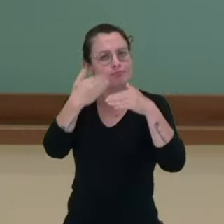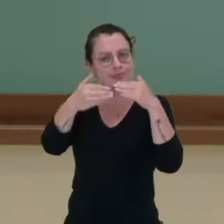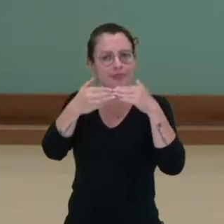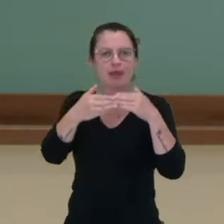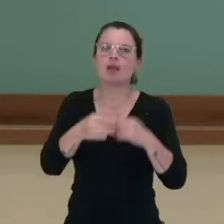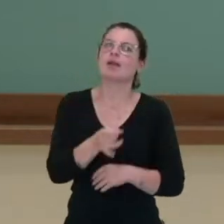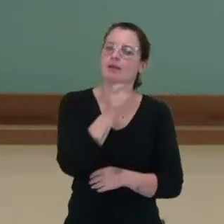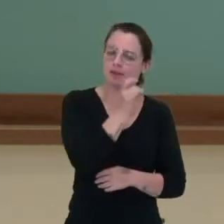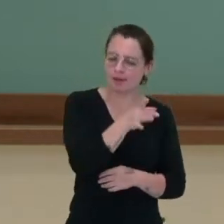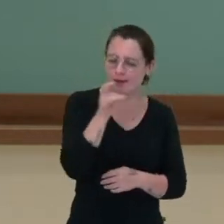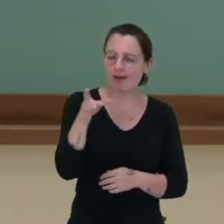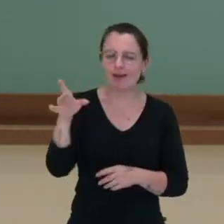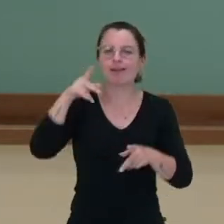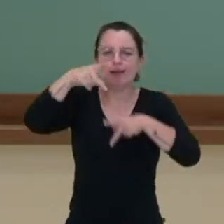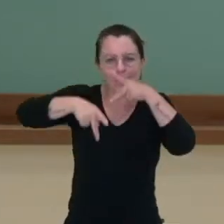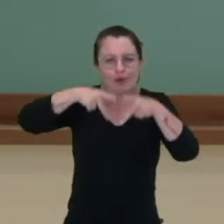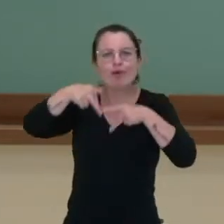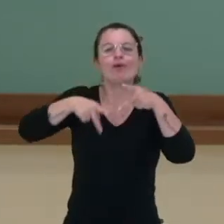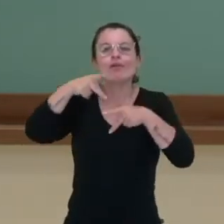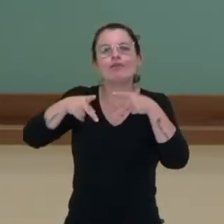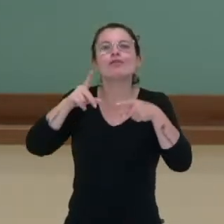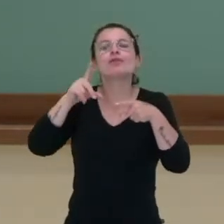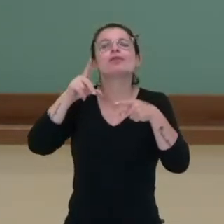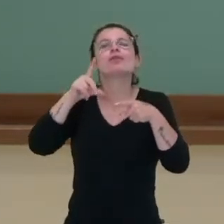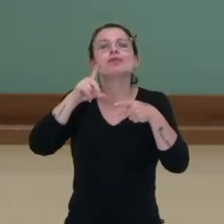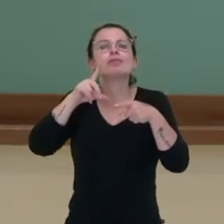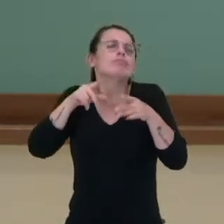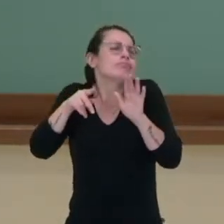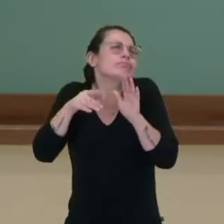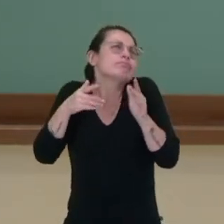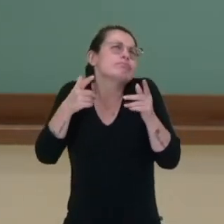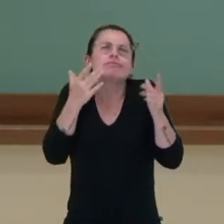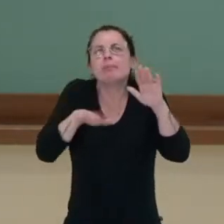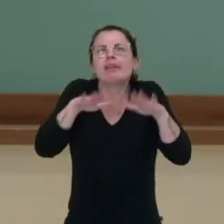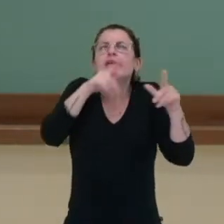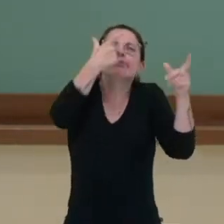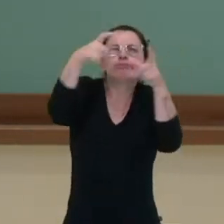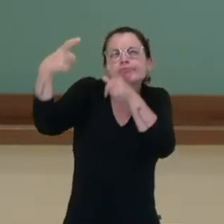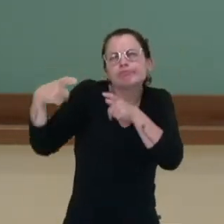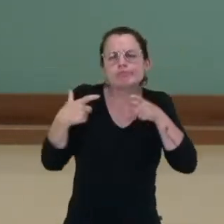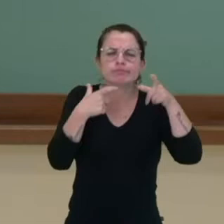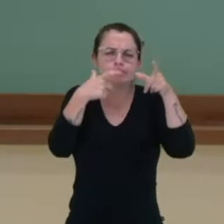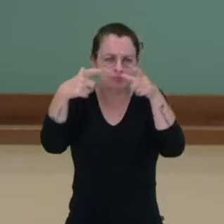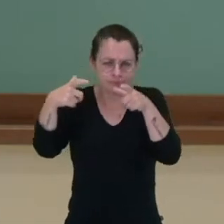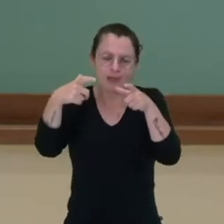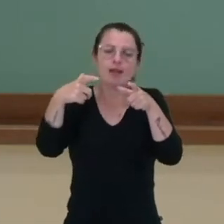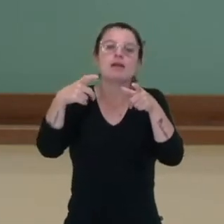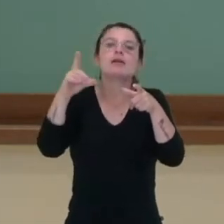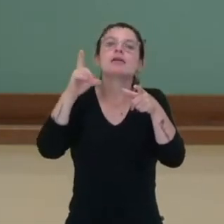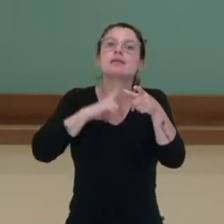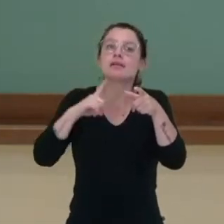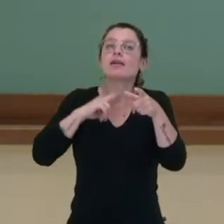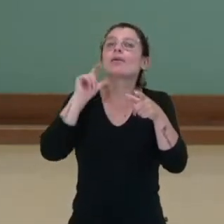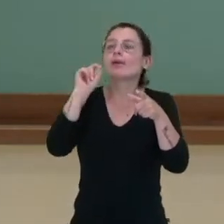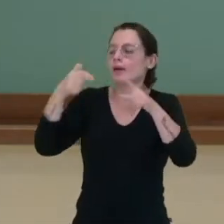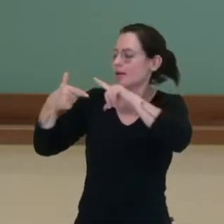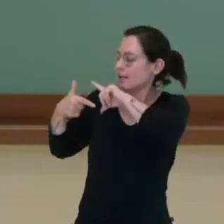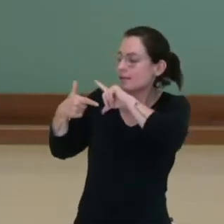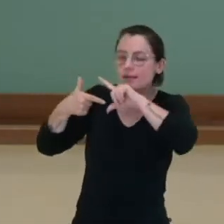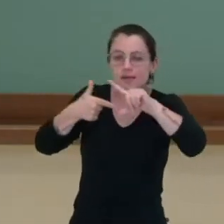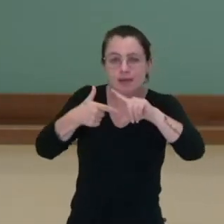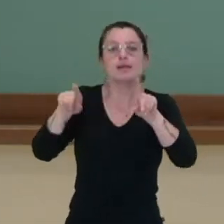cada povo, de determinado espaço geográfico, vai trazer, a partir da sua tradição, da